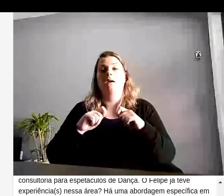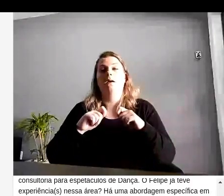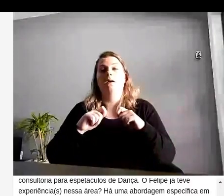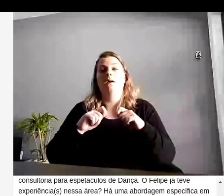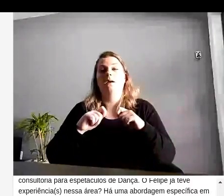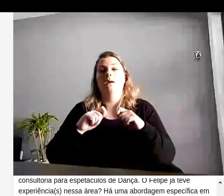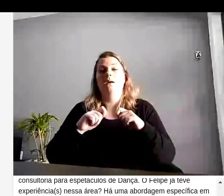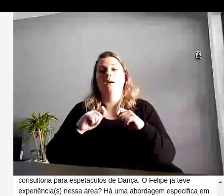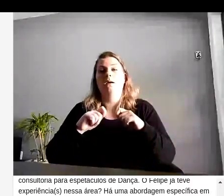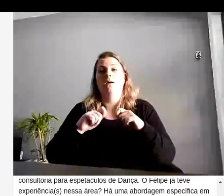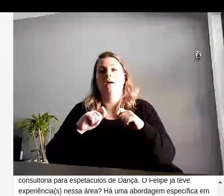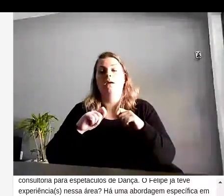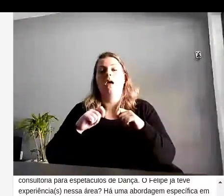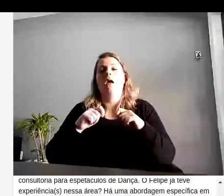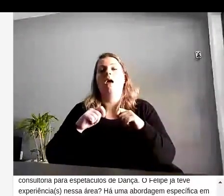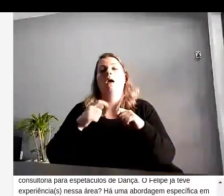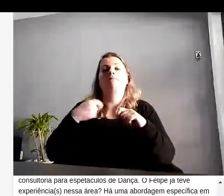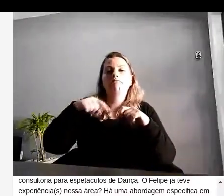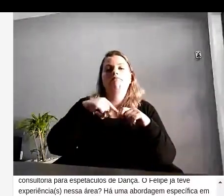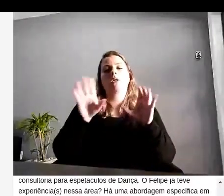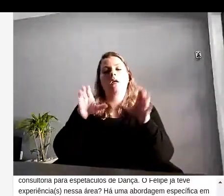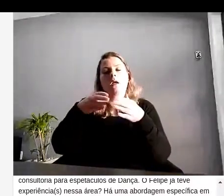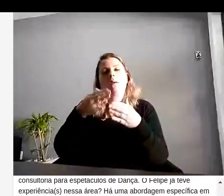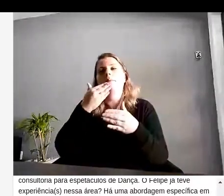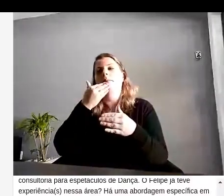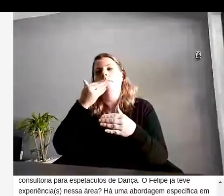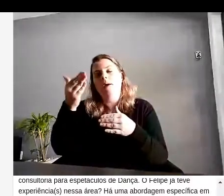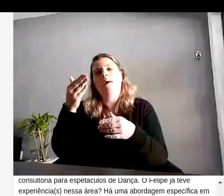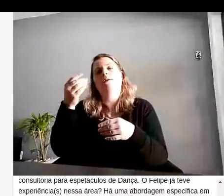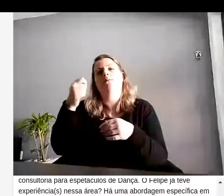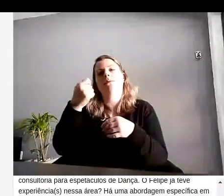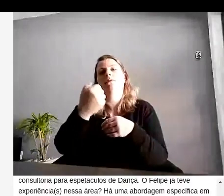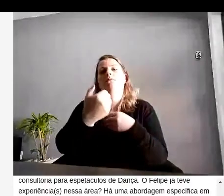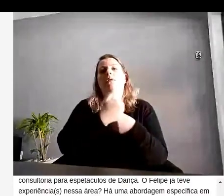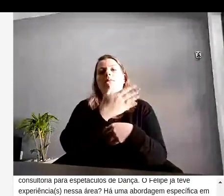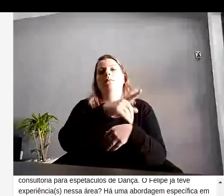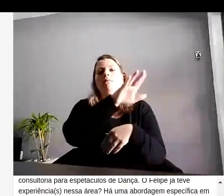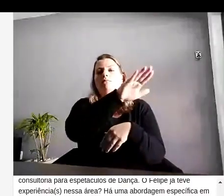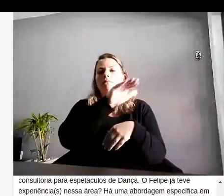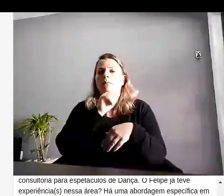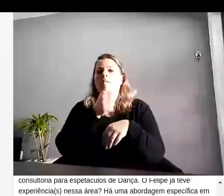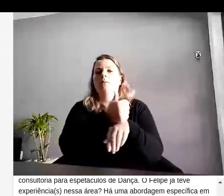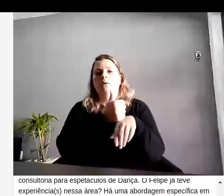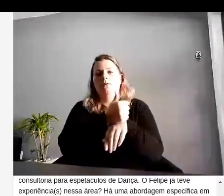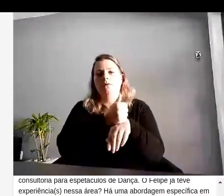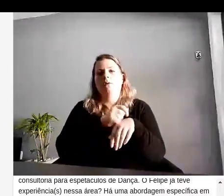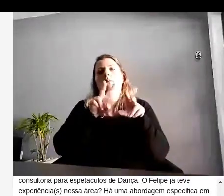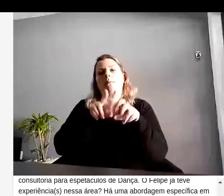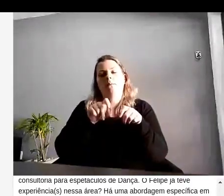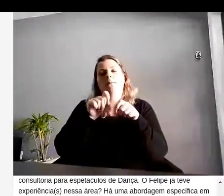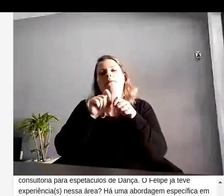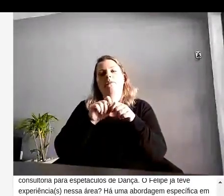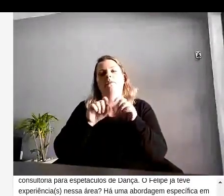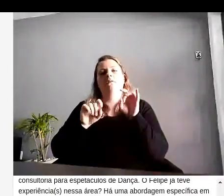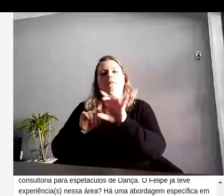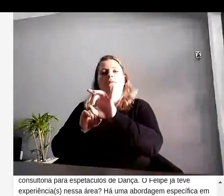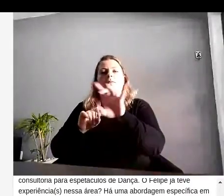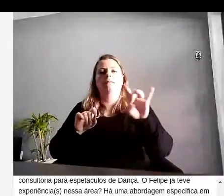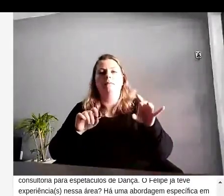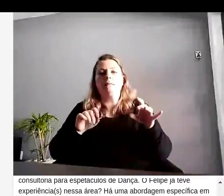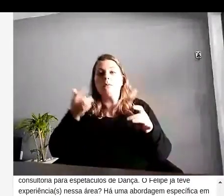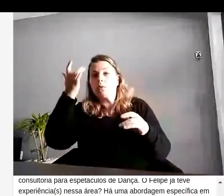importante que haja essa participação também nesse quesito. Eu não sei quanto tempo eu tenho ainda,